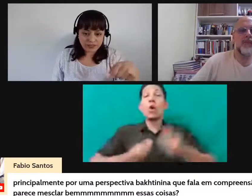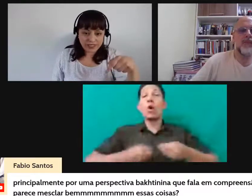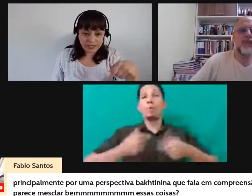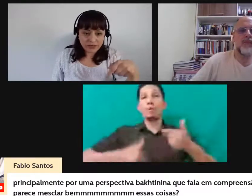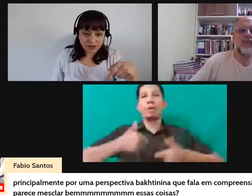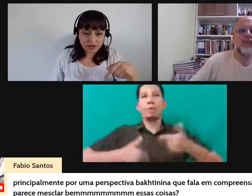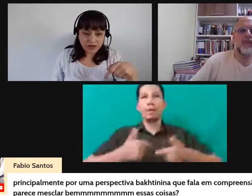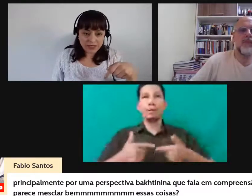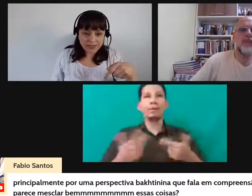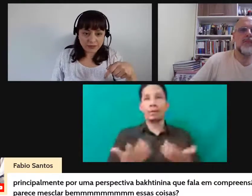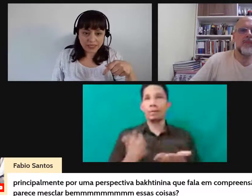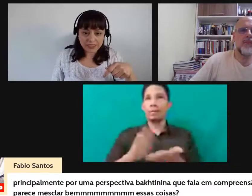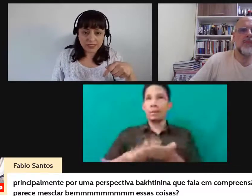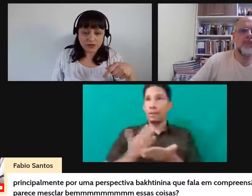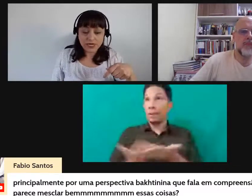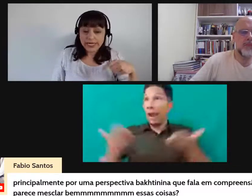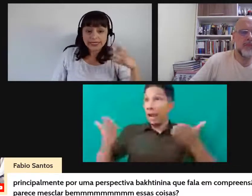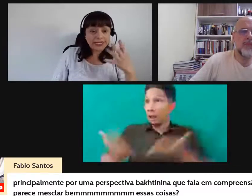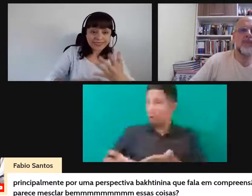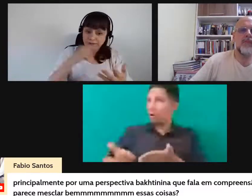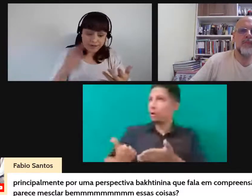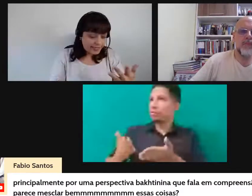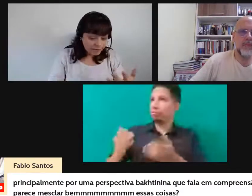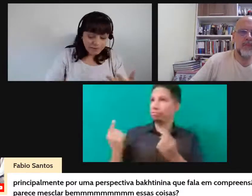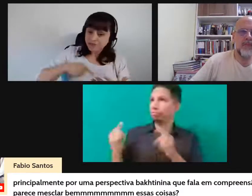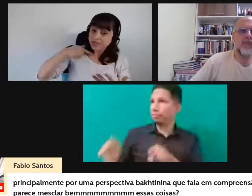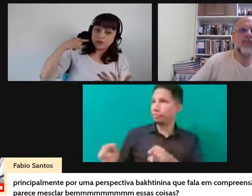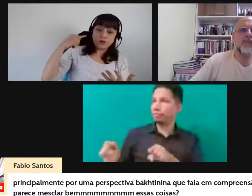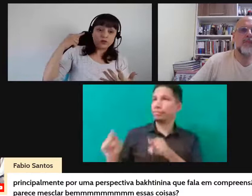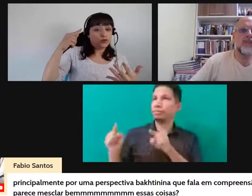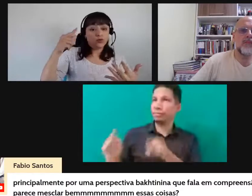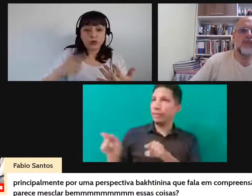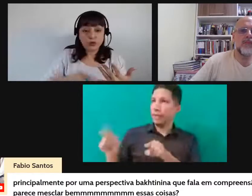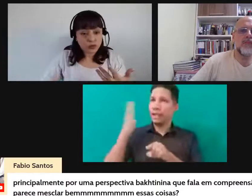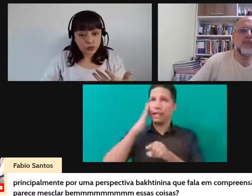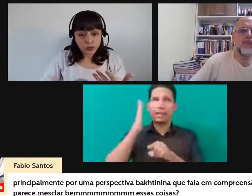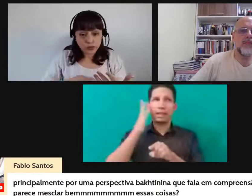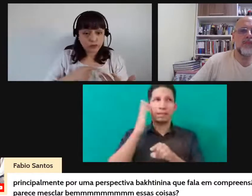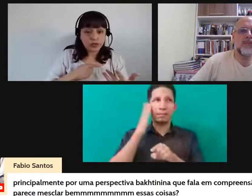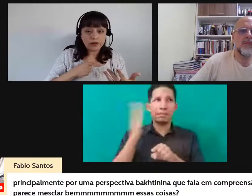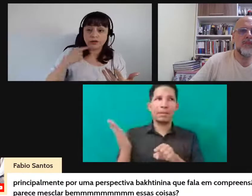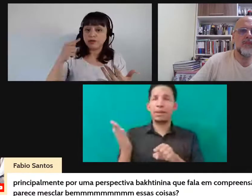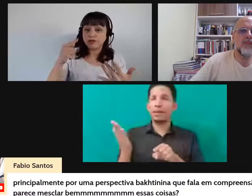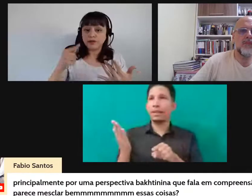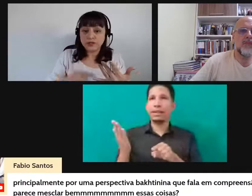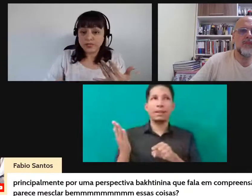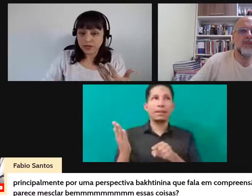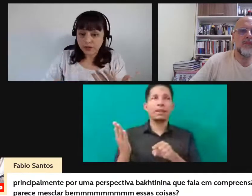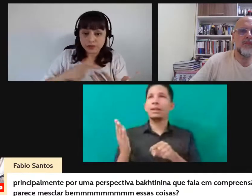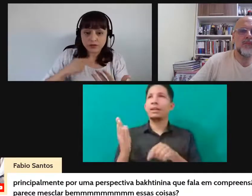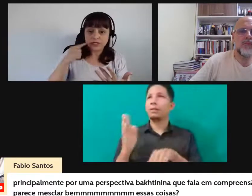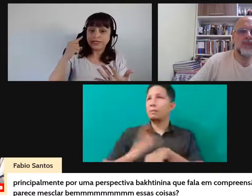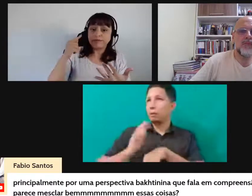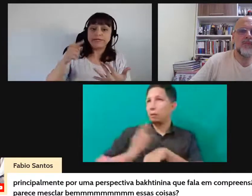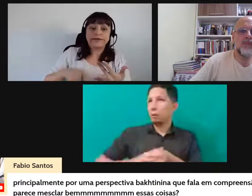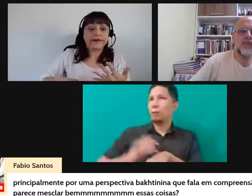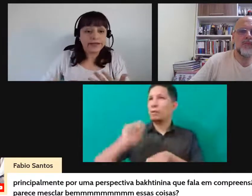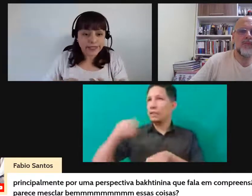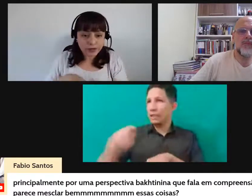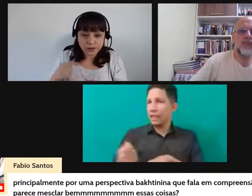intérprete que está fazendo agora a interpretação, dele saber do autor, o sinal do autor